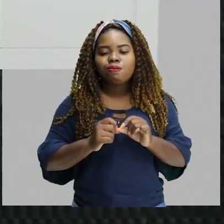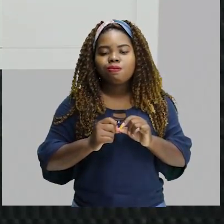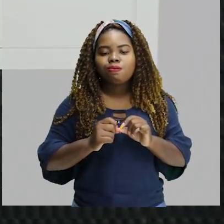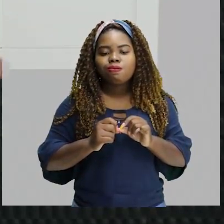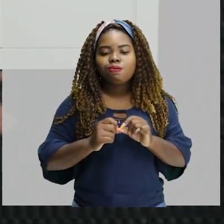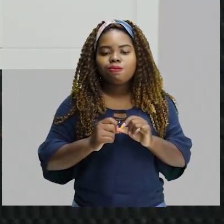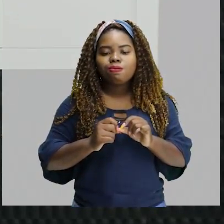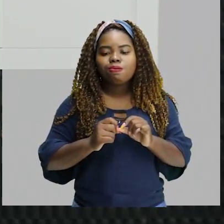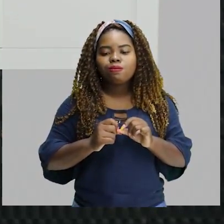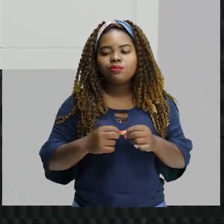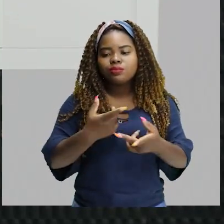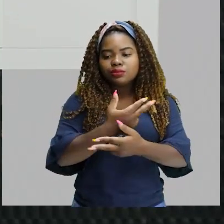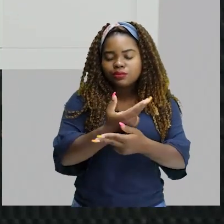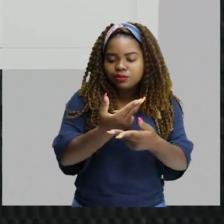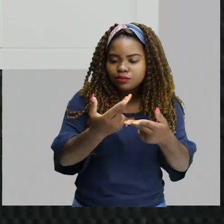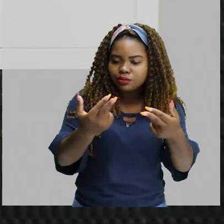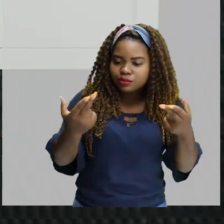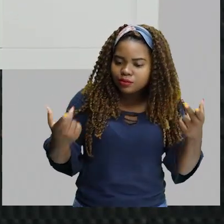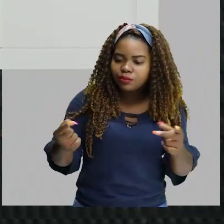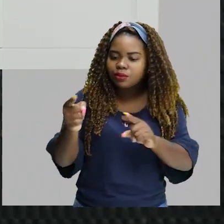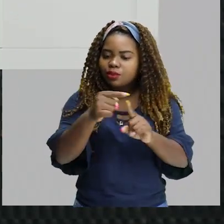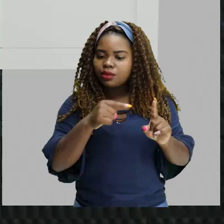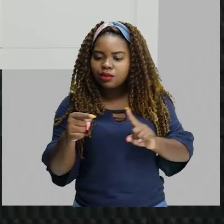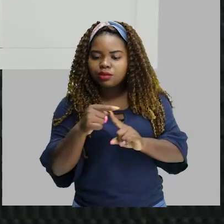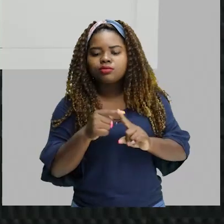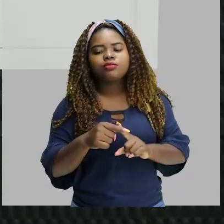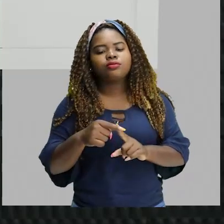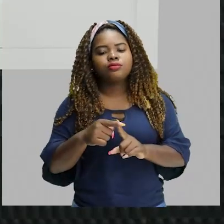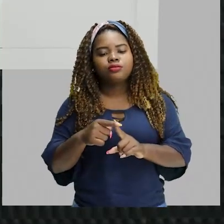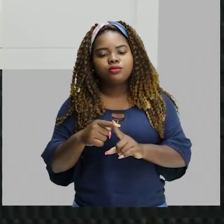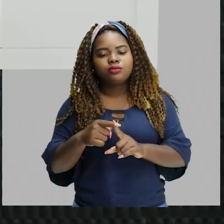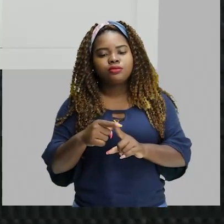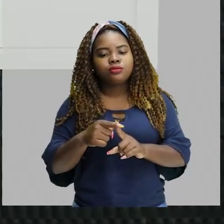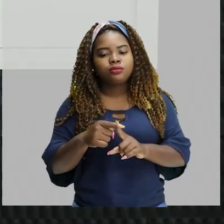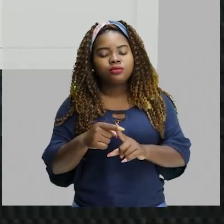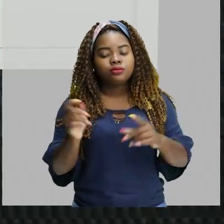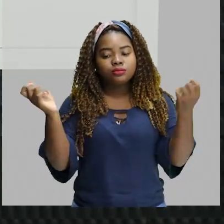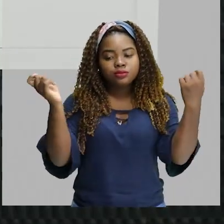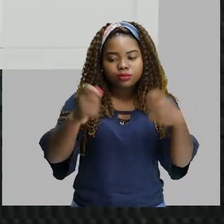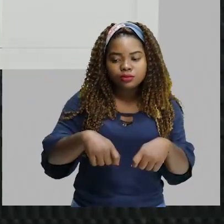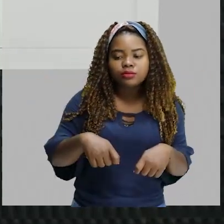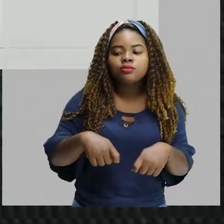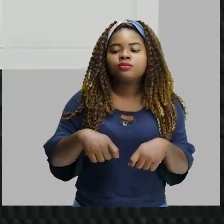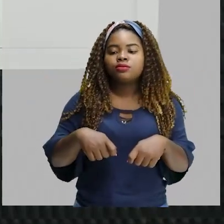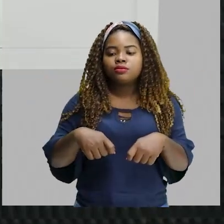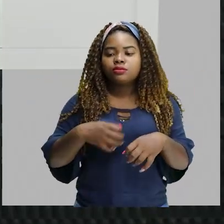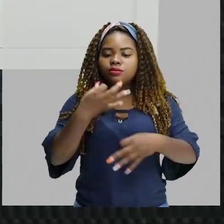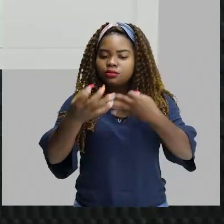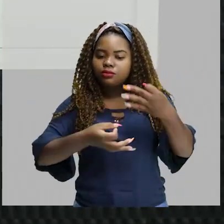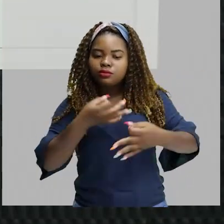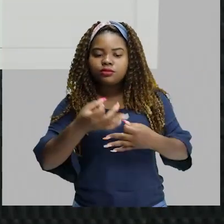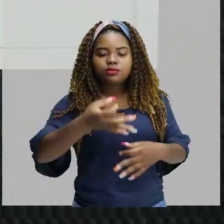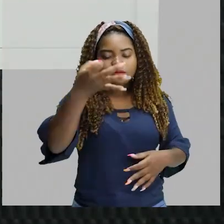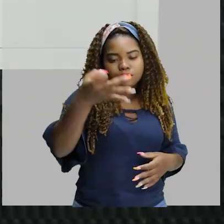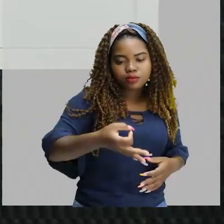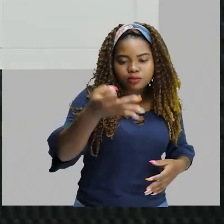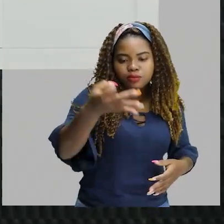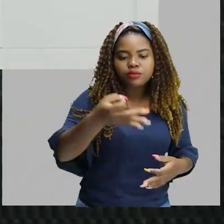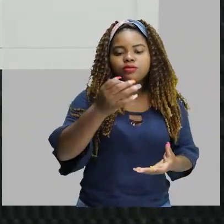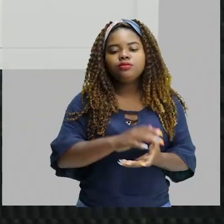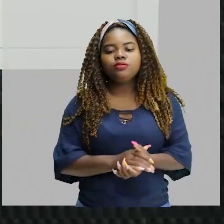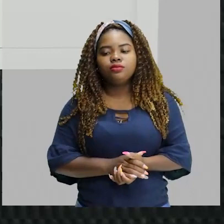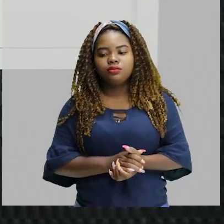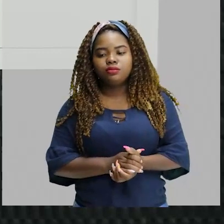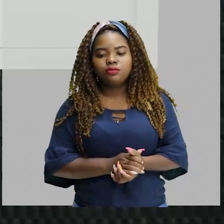claro, constatar, tá, a possibilidade de uma argumentação coerente, correto? Então imaginem, por exemplo,